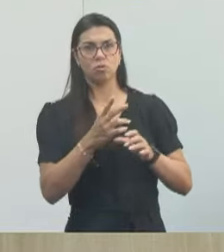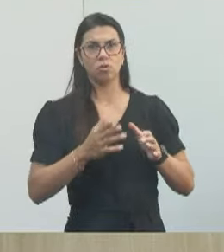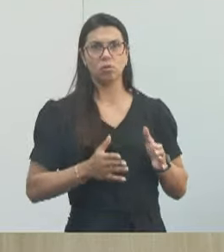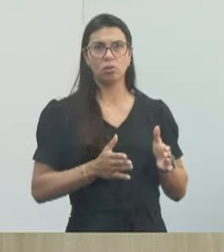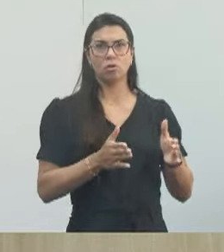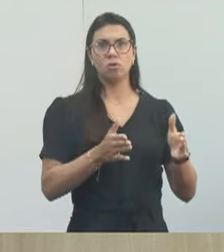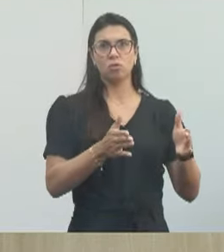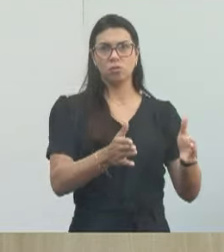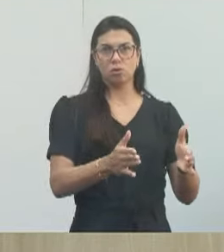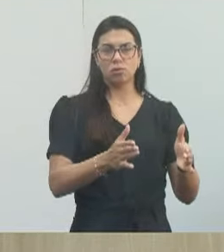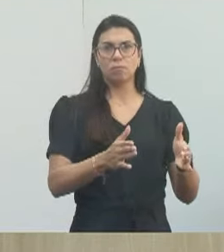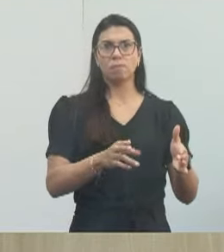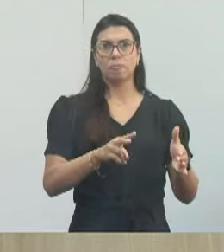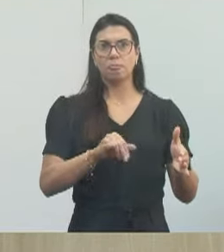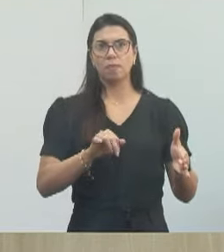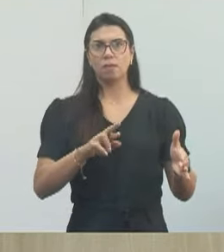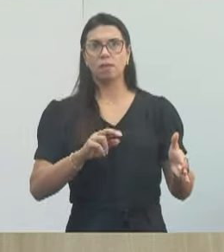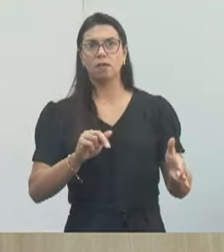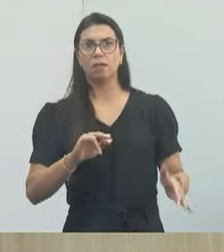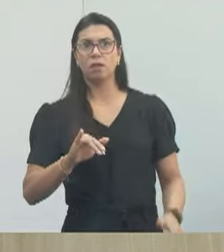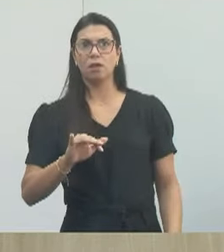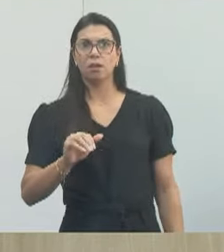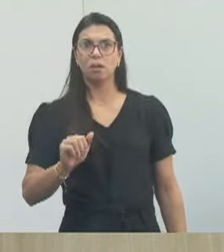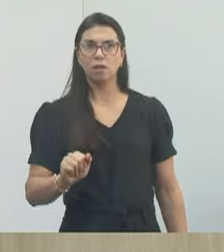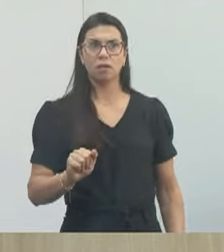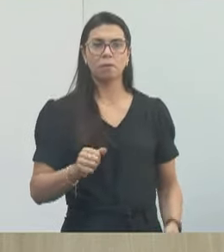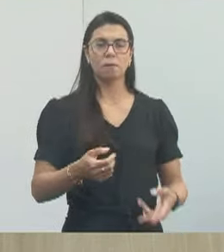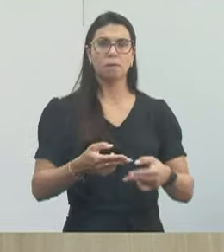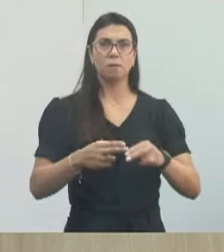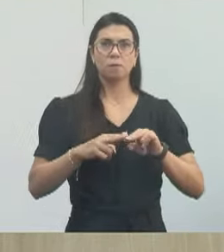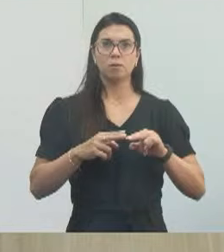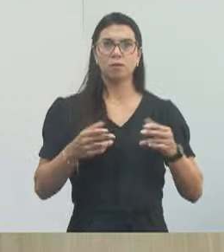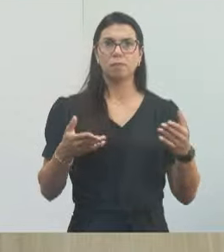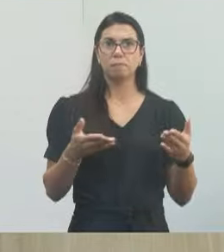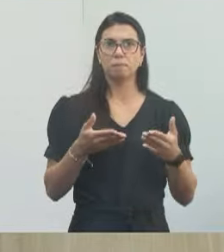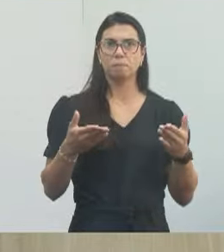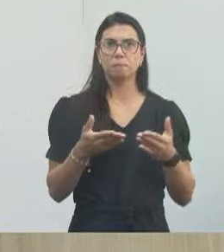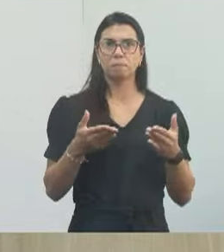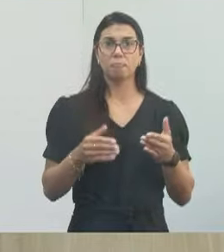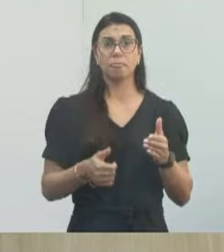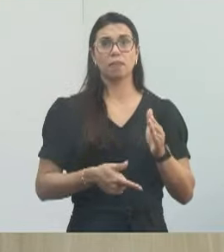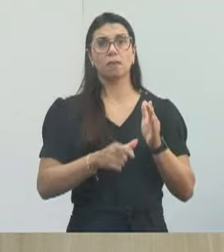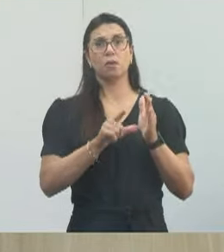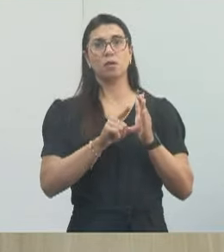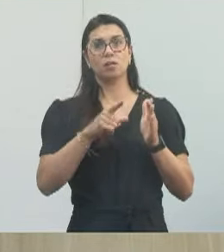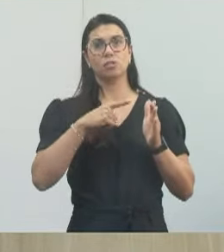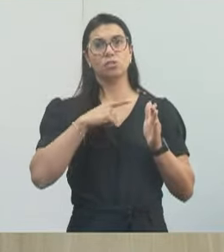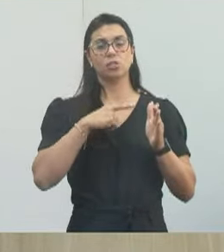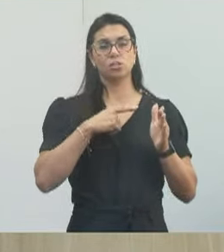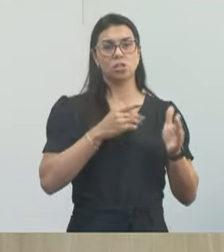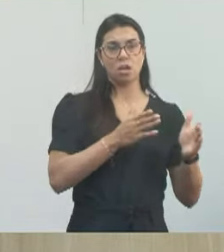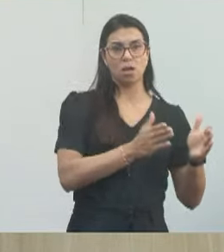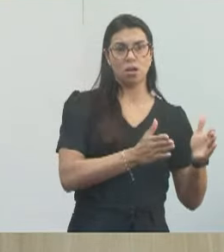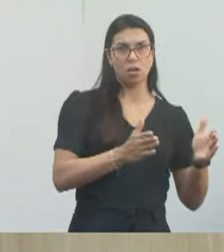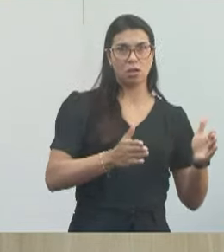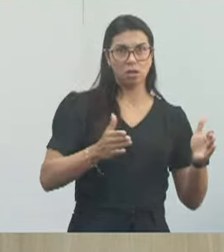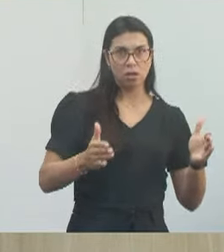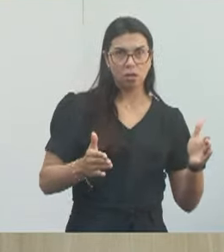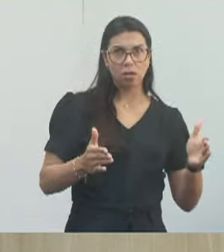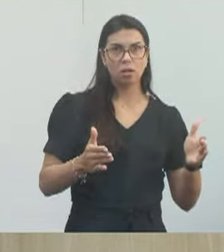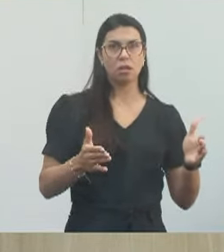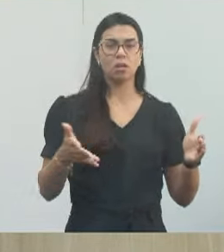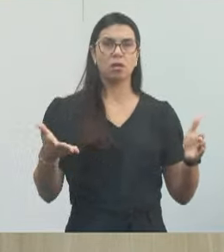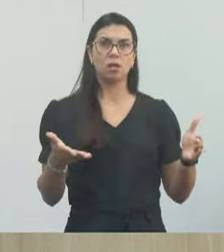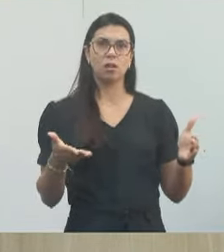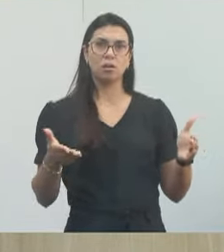Viária pois historicamente a rodovia em questão operava com três pisos Em ambos os sentidos